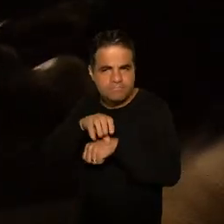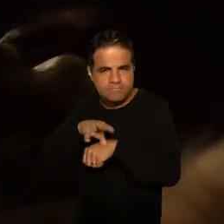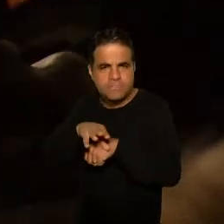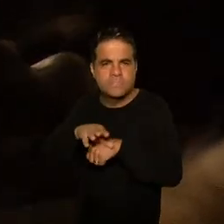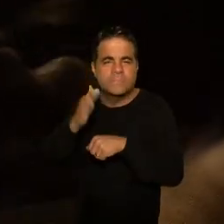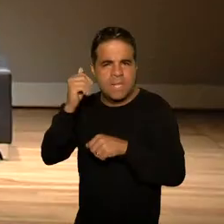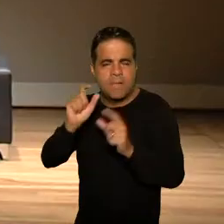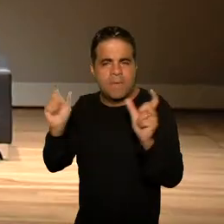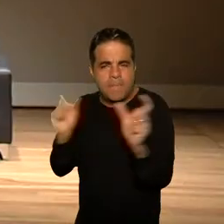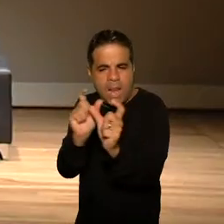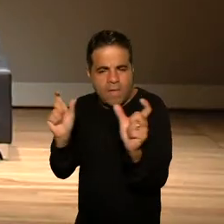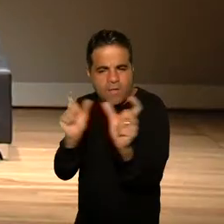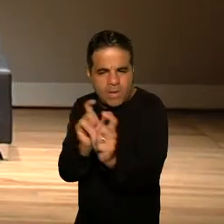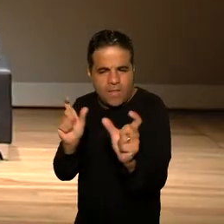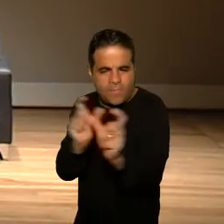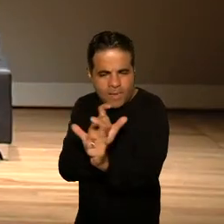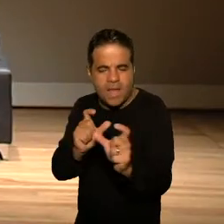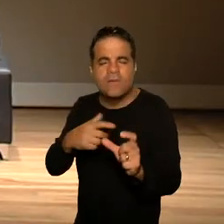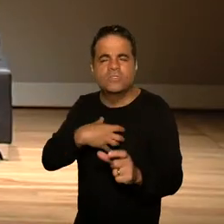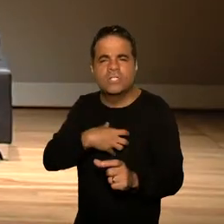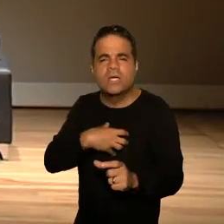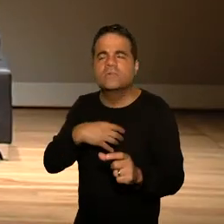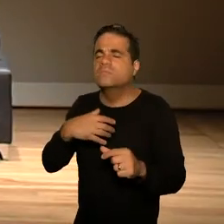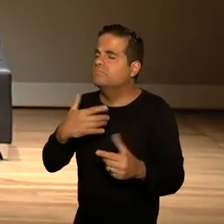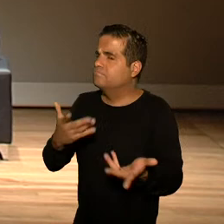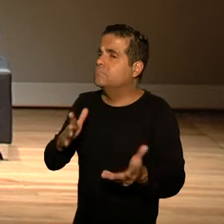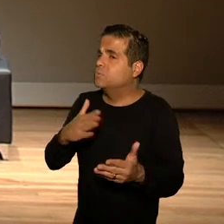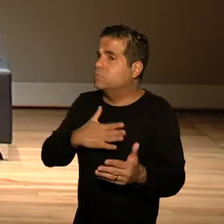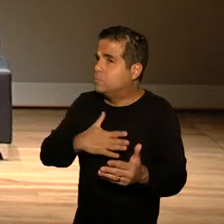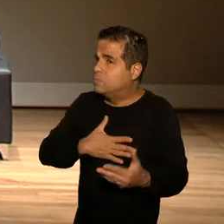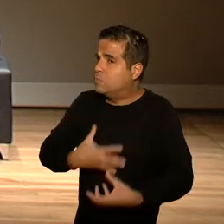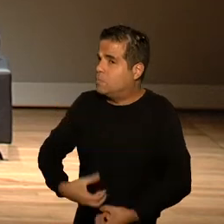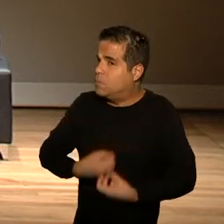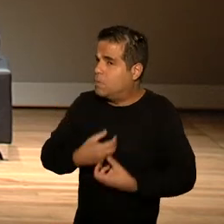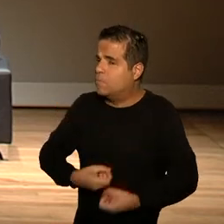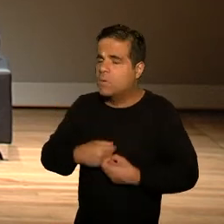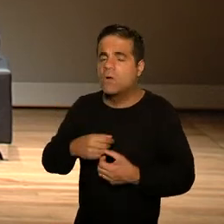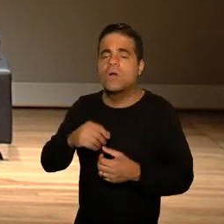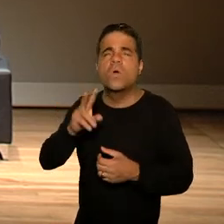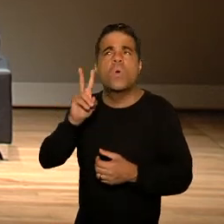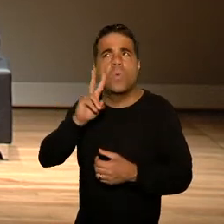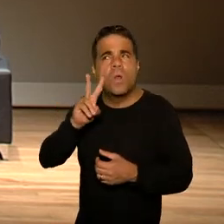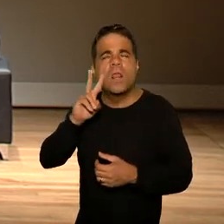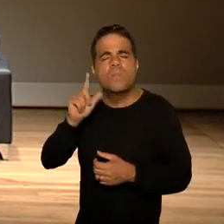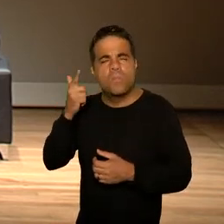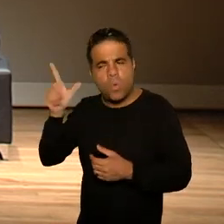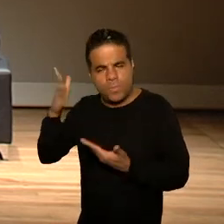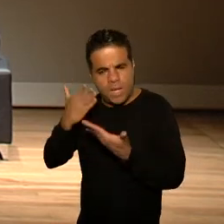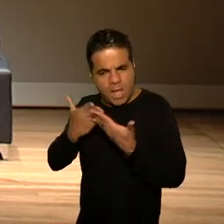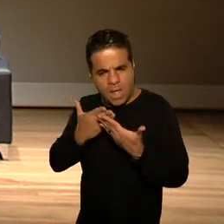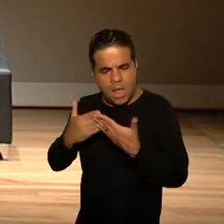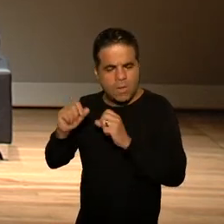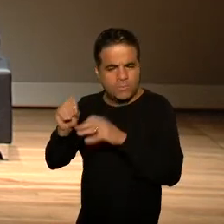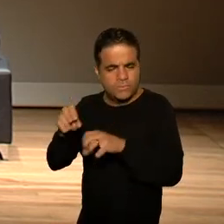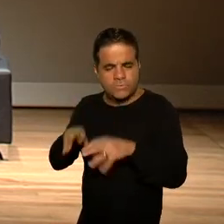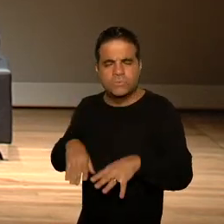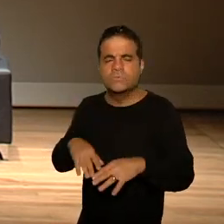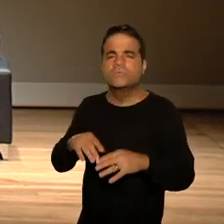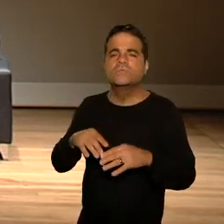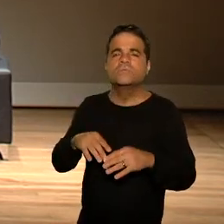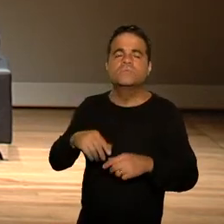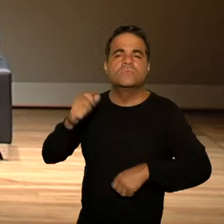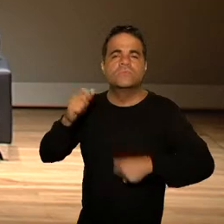fazia a paródia as coisas do gênero e só aproximava a matemática eu lembro que em uma aula tem aquela música do